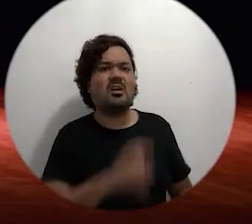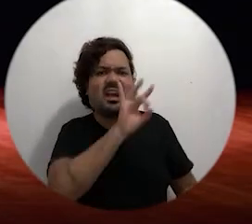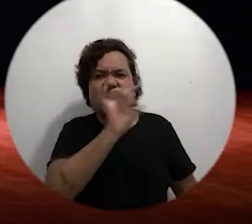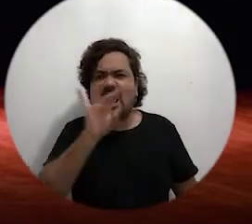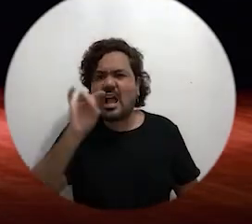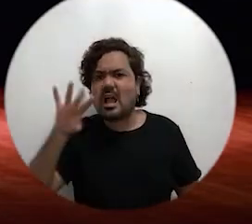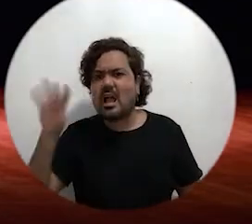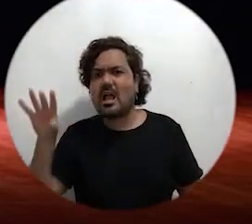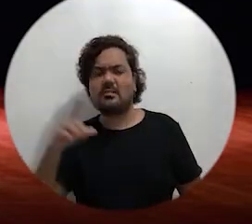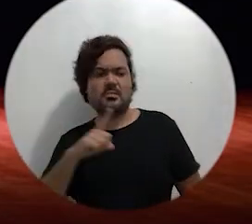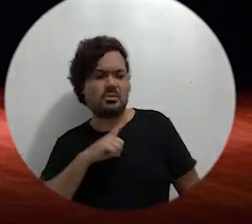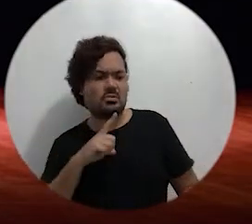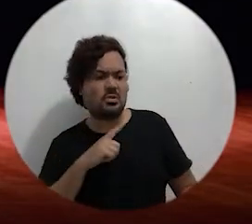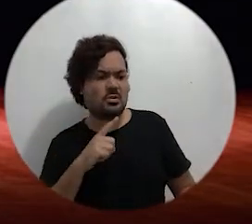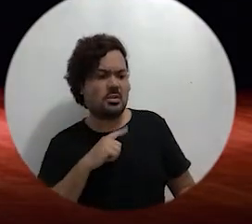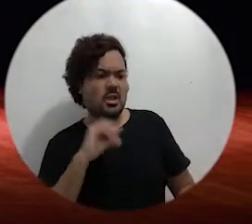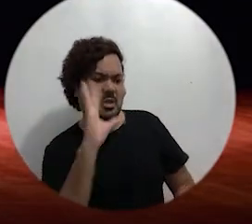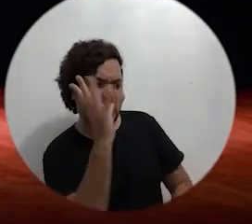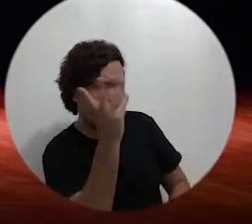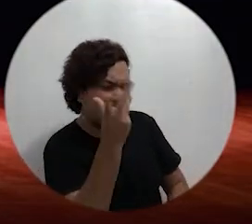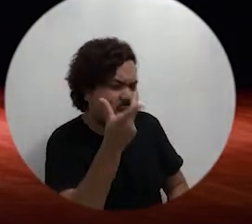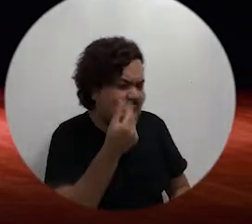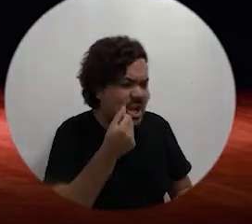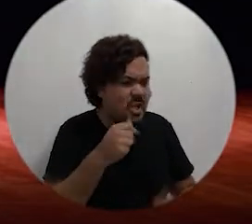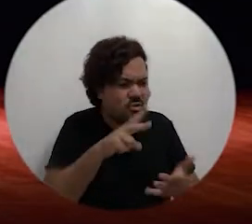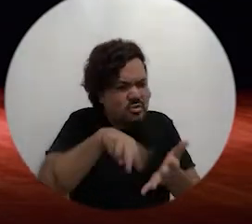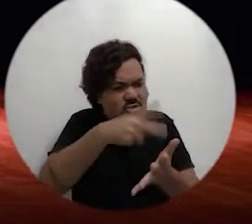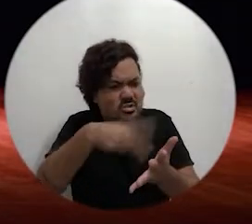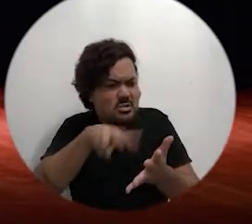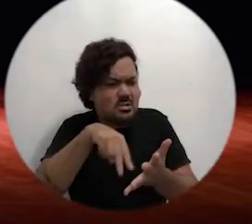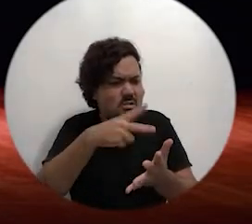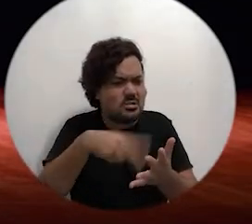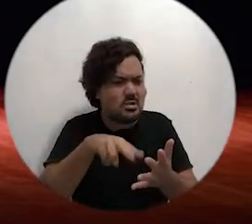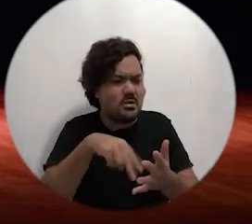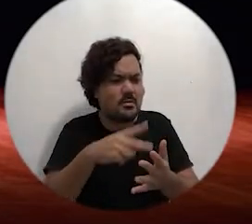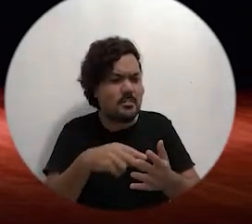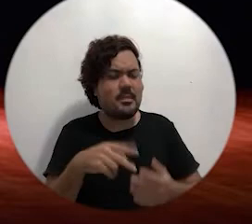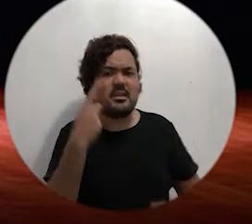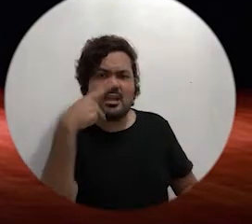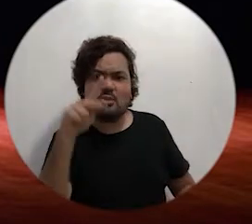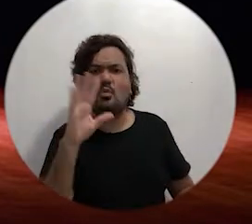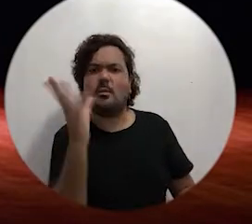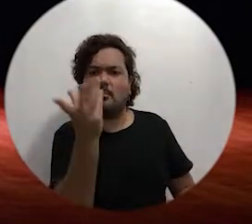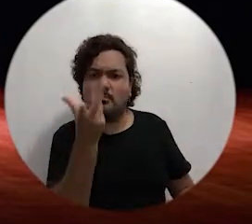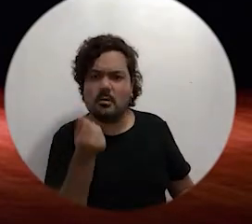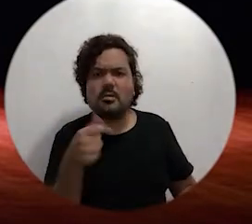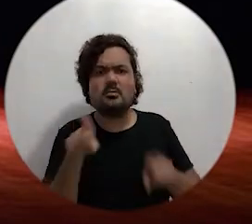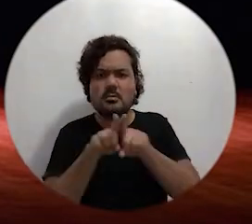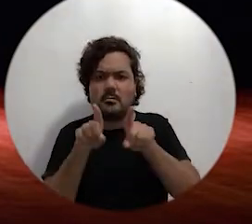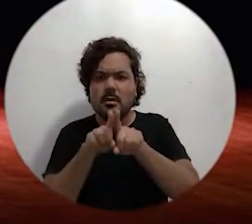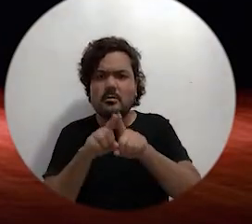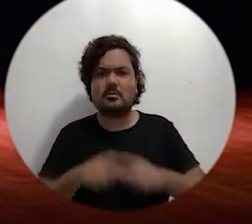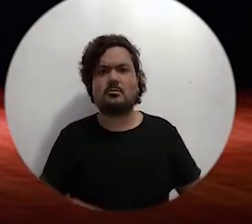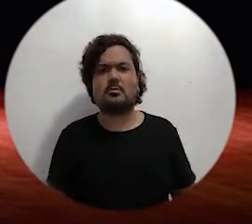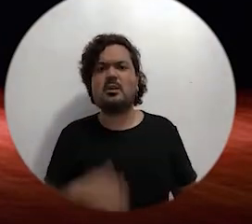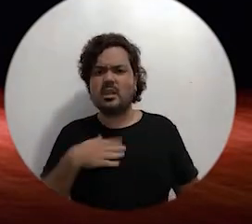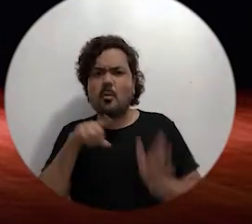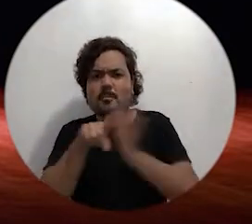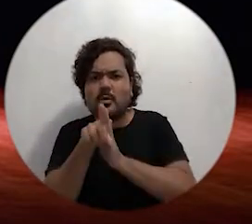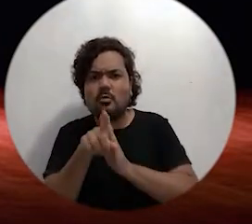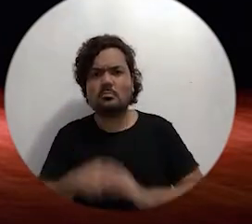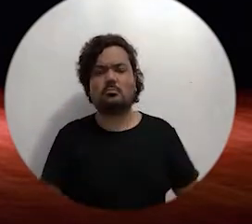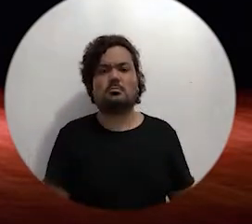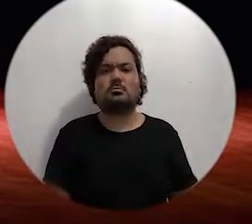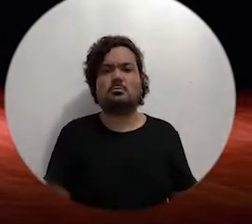Cada um tem sua maneira de dançar, o seu jeito, a sua onda e a sua manha. E agora eu te